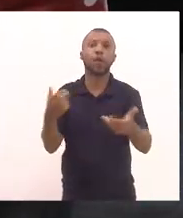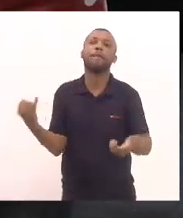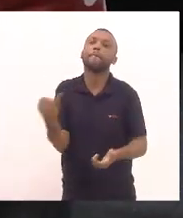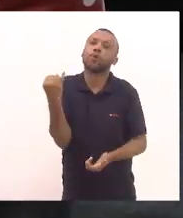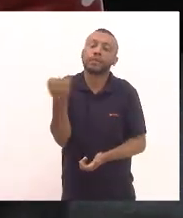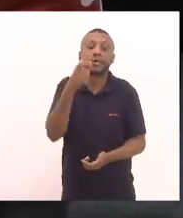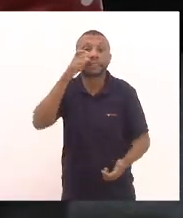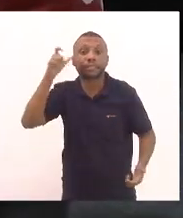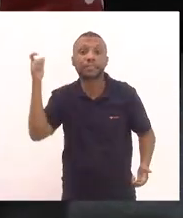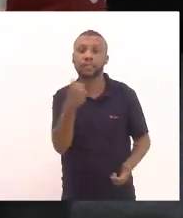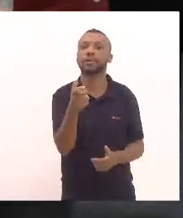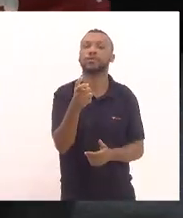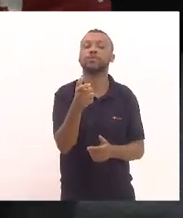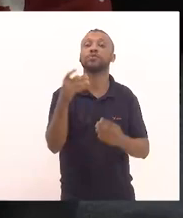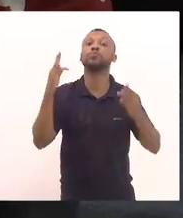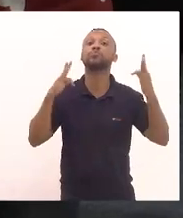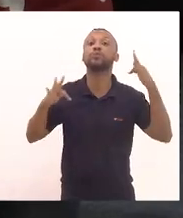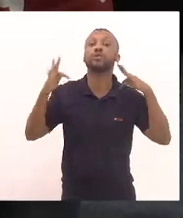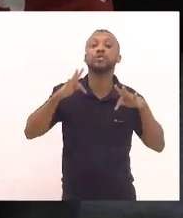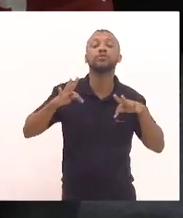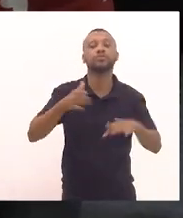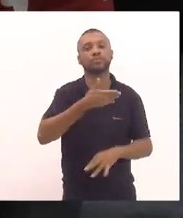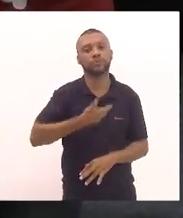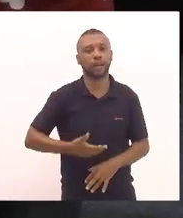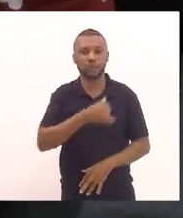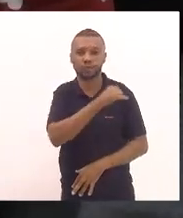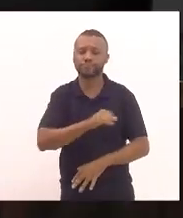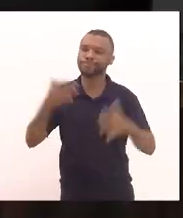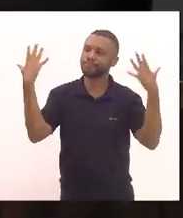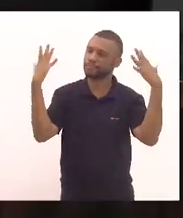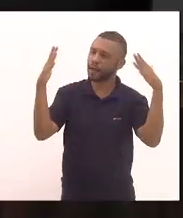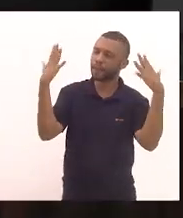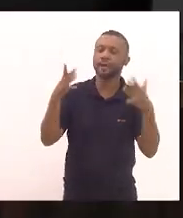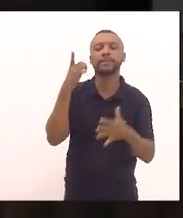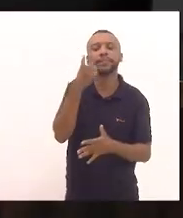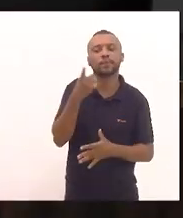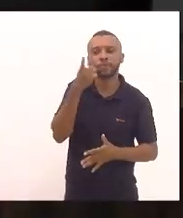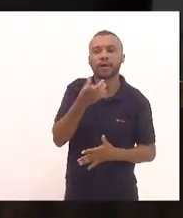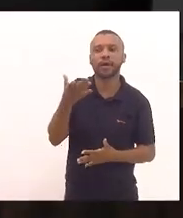relevante interesse turístico do Estado do Rio de Janeiro. Parabéns, deputada Alana.